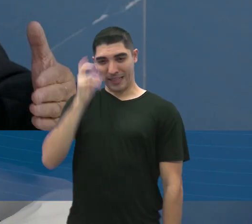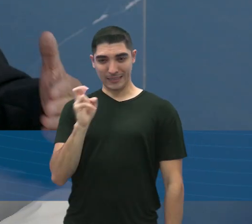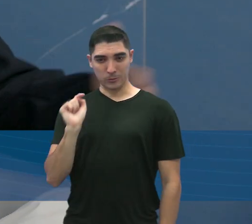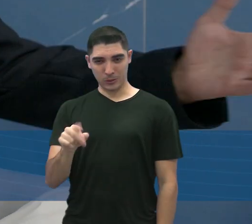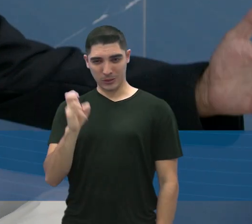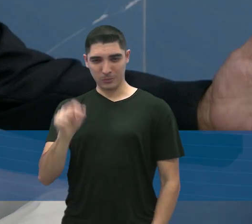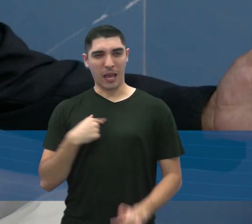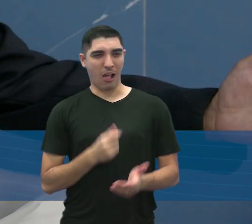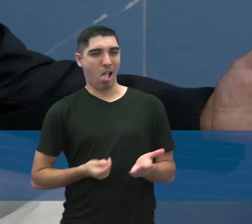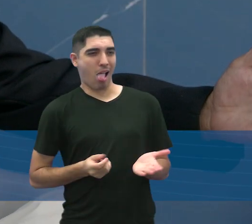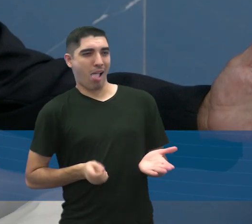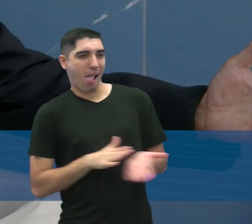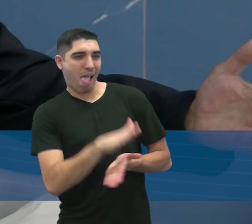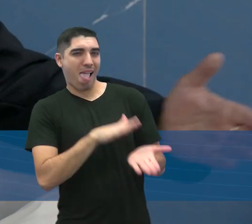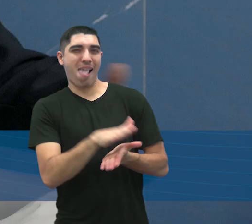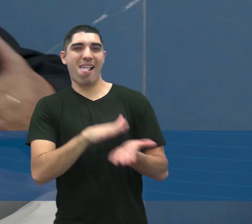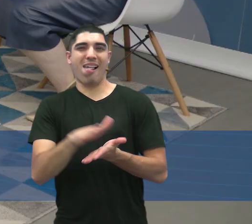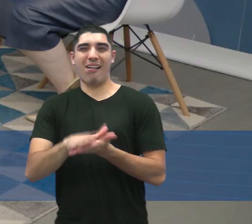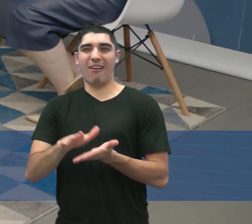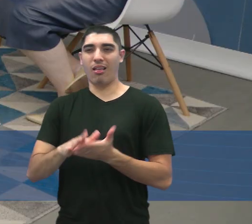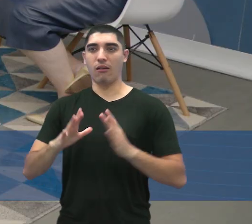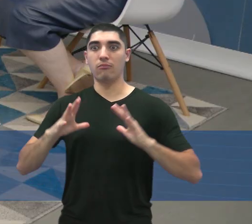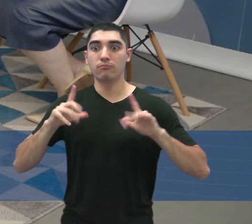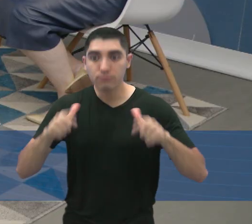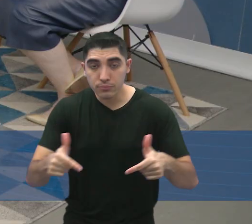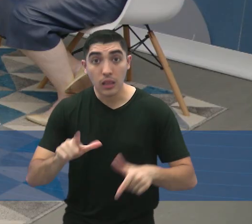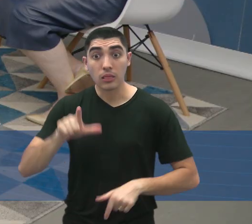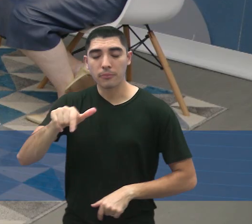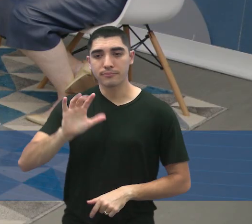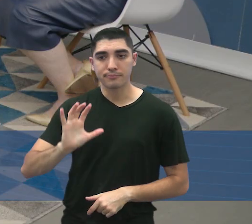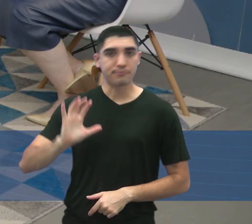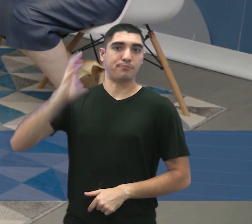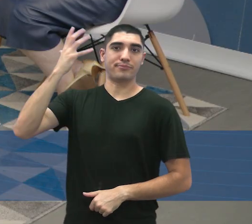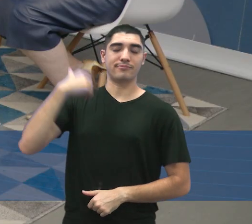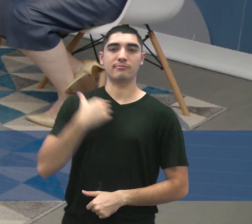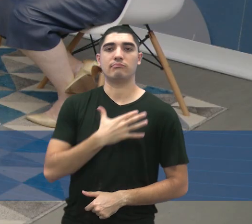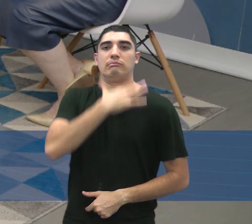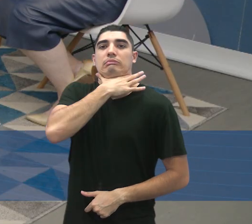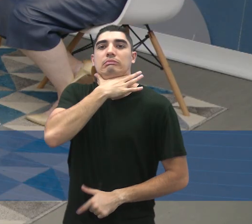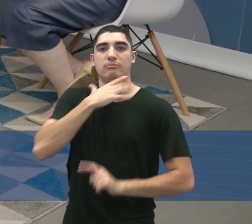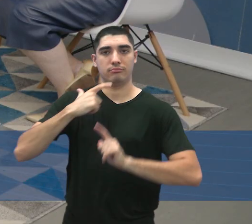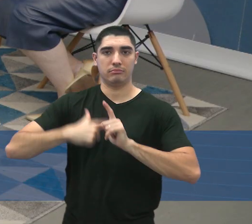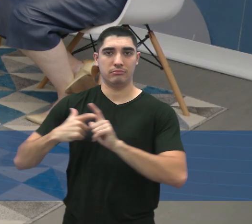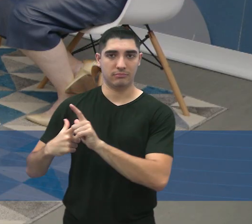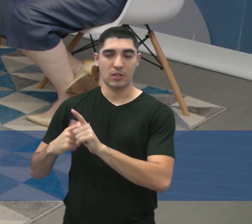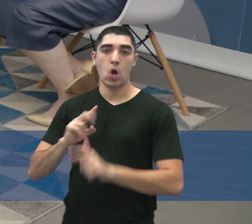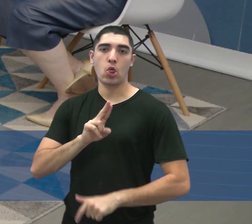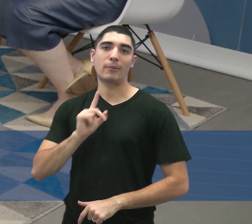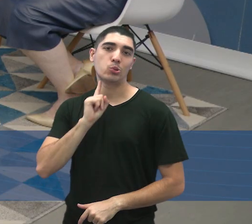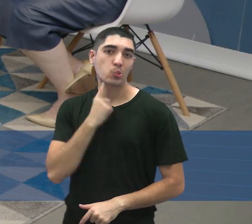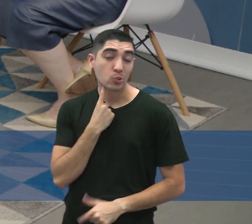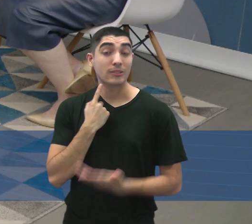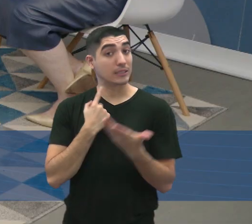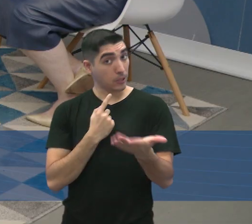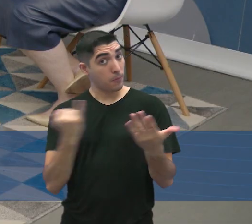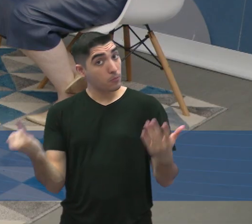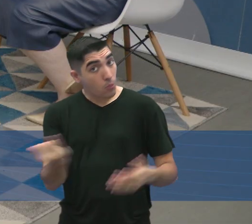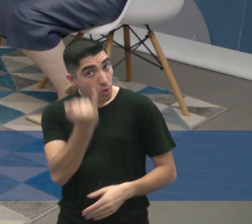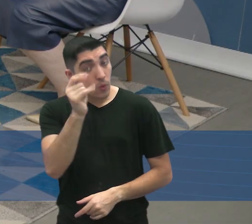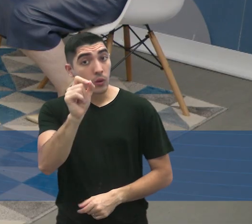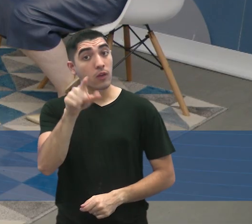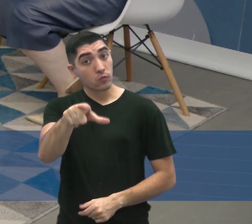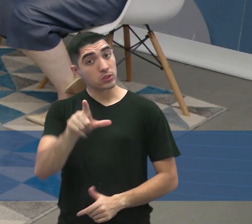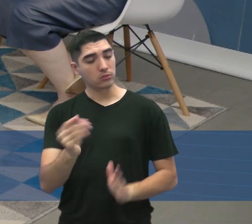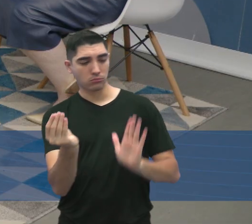gastando, pronto, quando vê está endividado, inadimplente, entende? Com certeza. Então, acho que é muito importante isso, colocar no